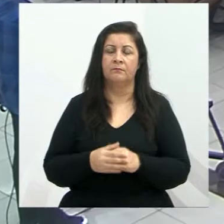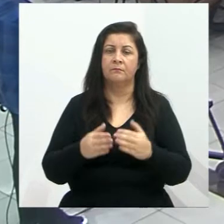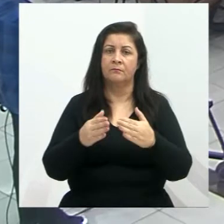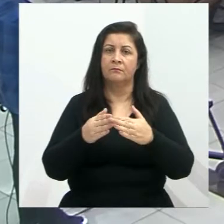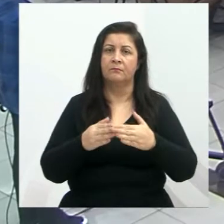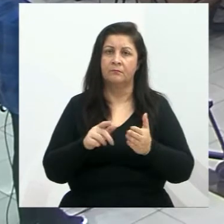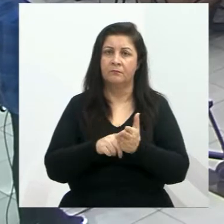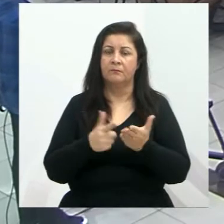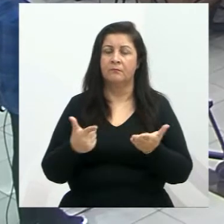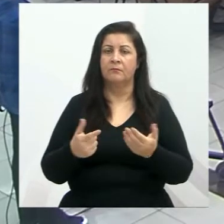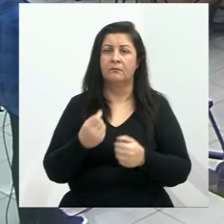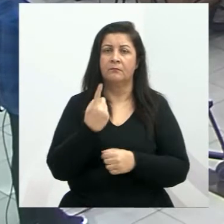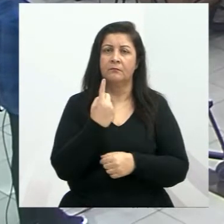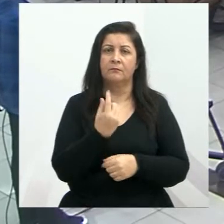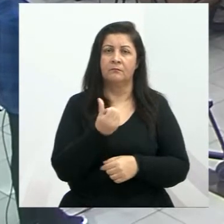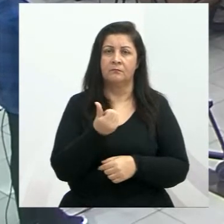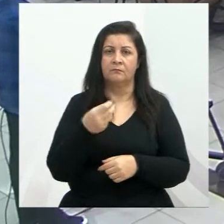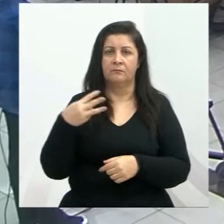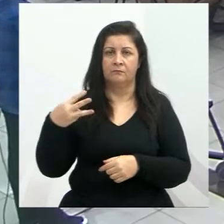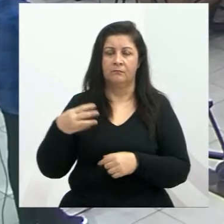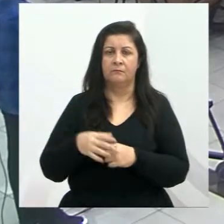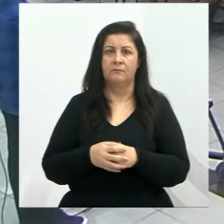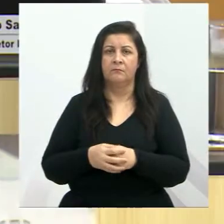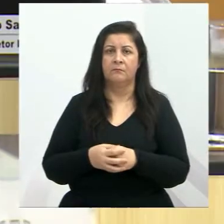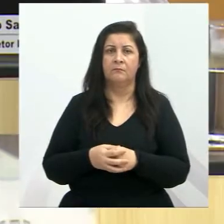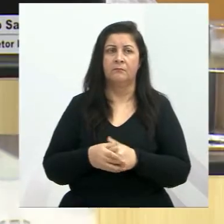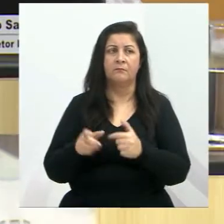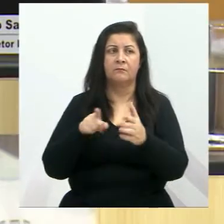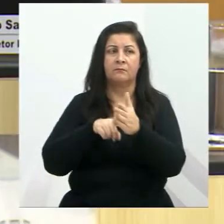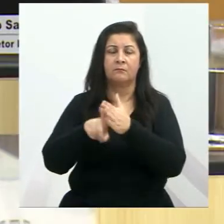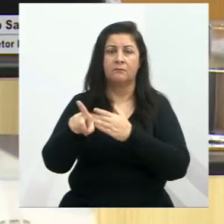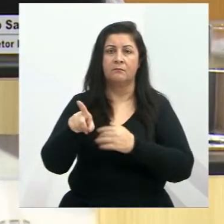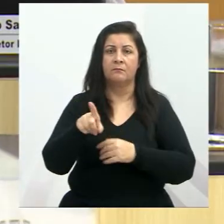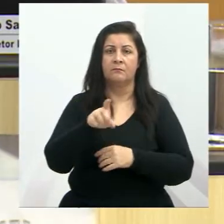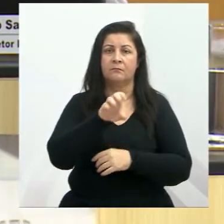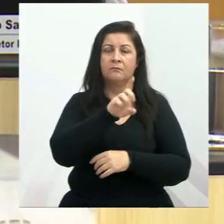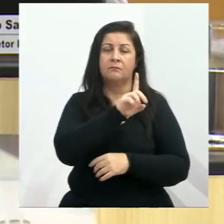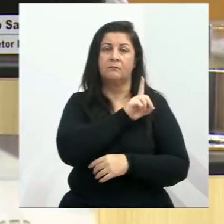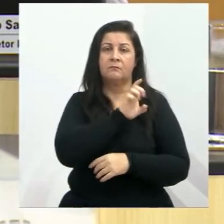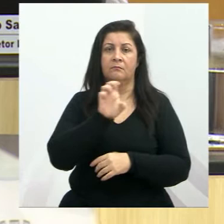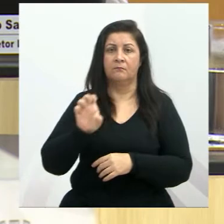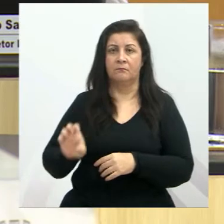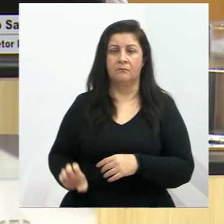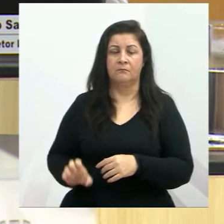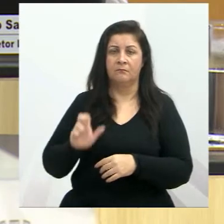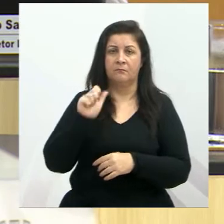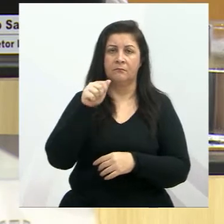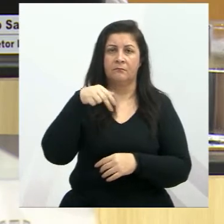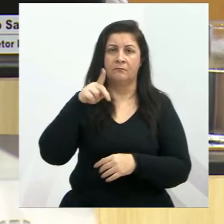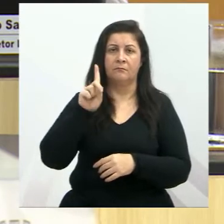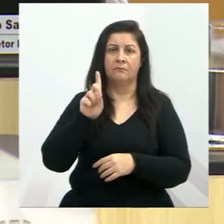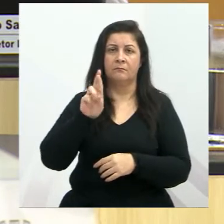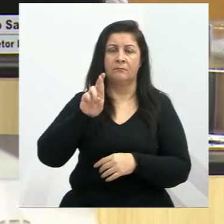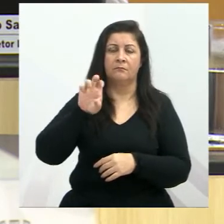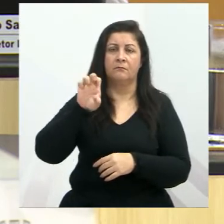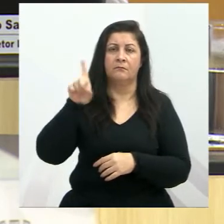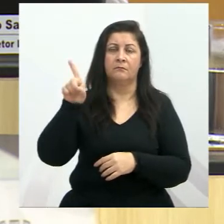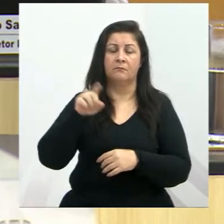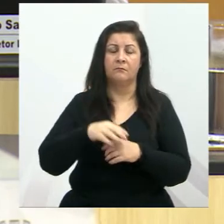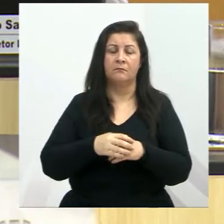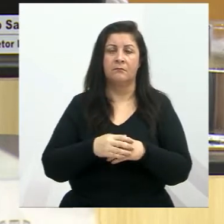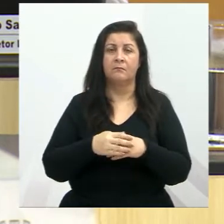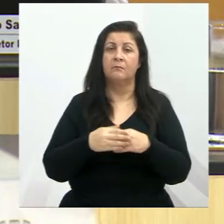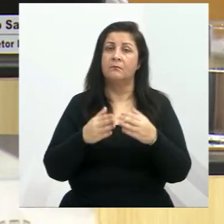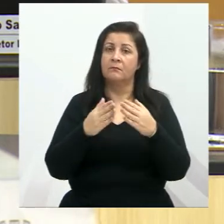Requerimento 163 ao deputado estadual André do Prado, solicitando que interceda junto ao governador João